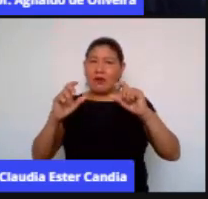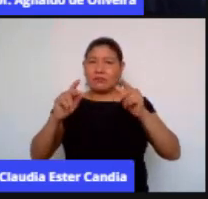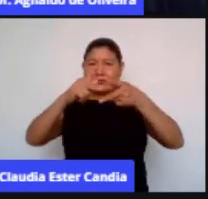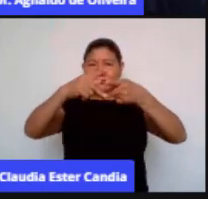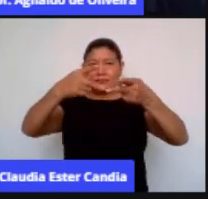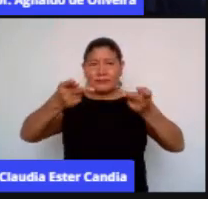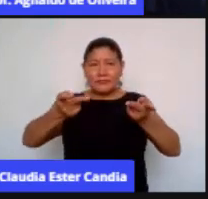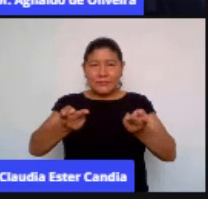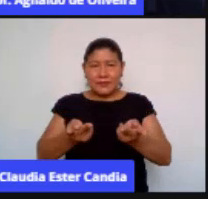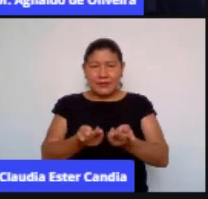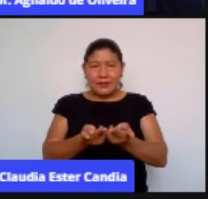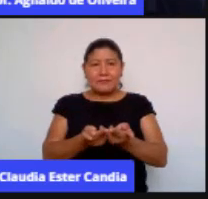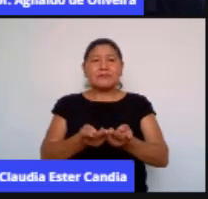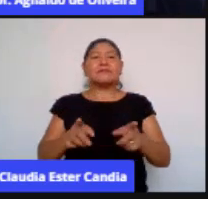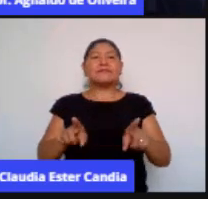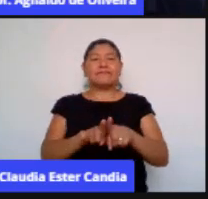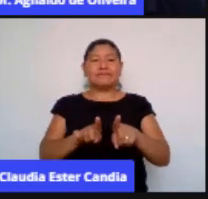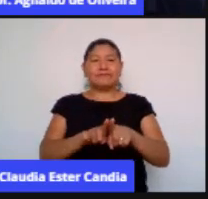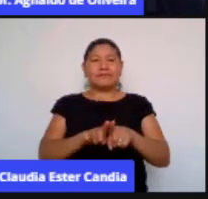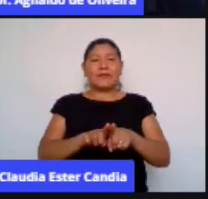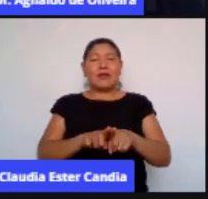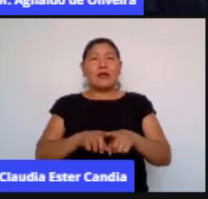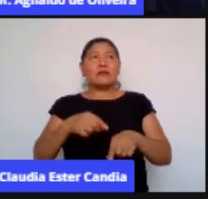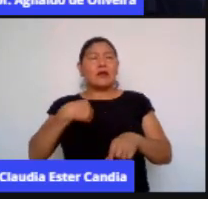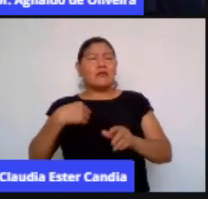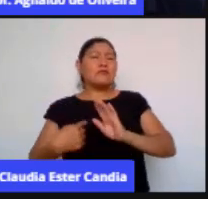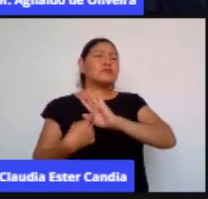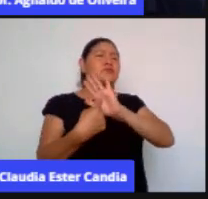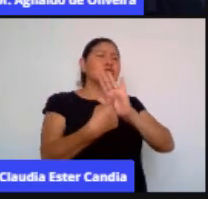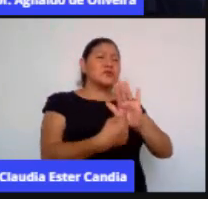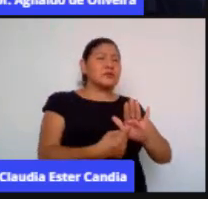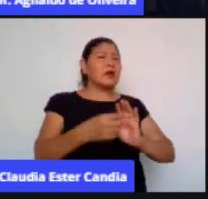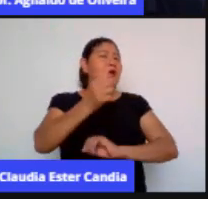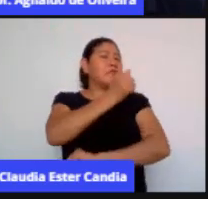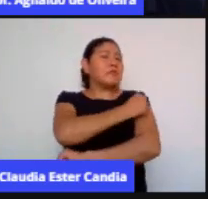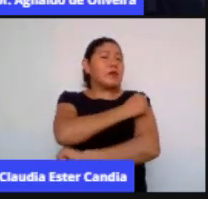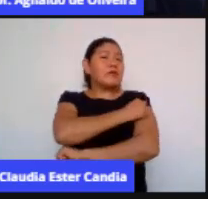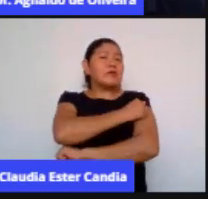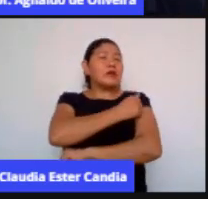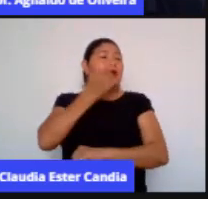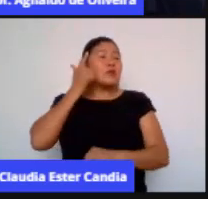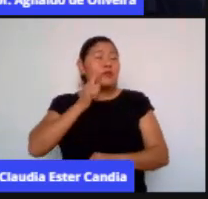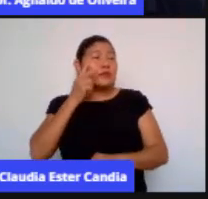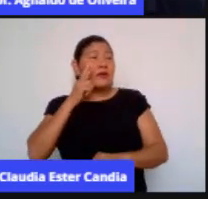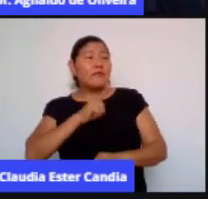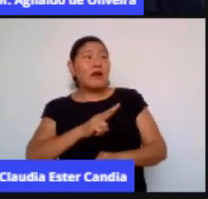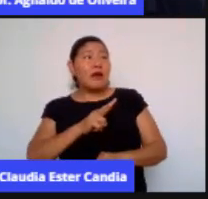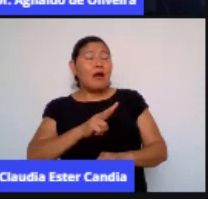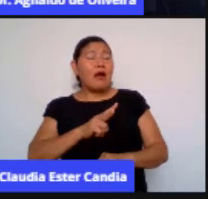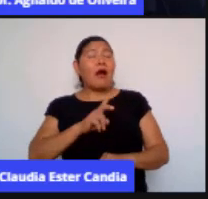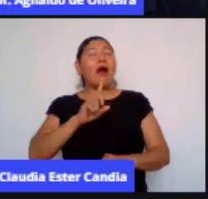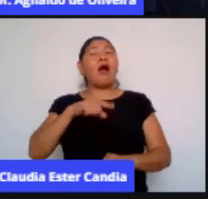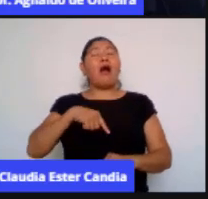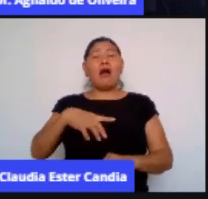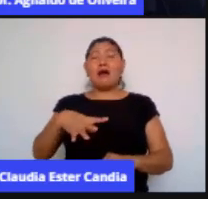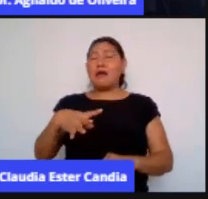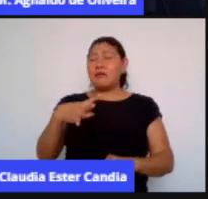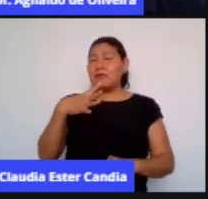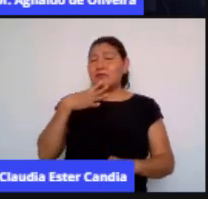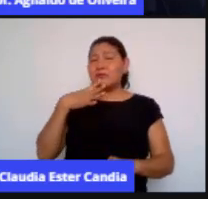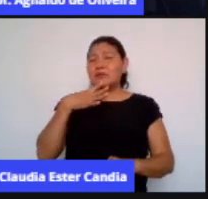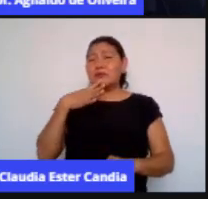assim, deixar o meu aluno fazer com que ele perceba que, talvez, no mundo real, essas divisões, elas não sejam